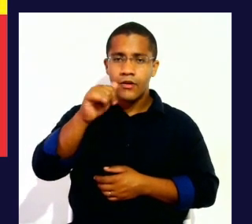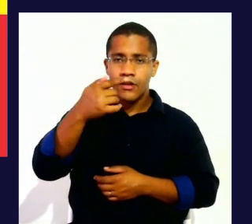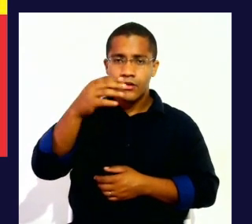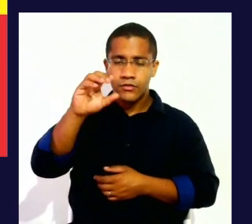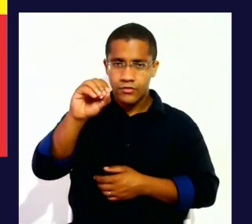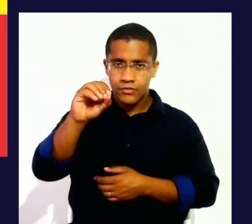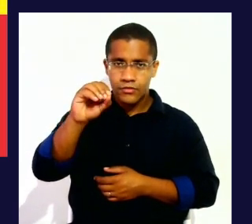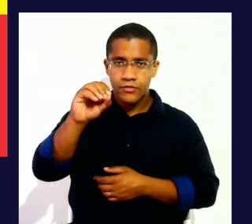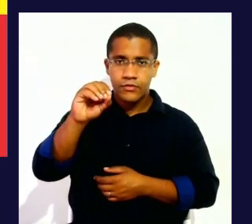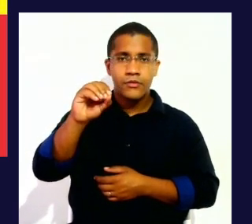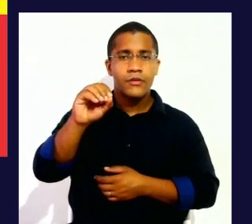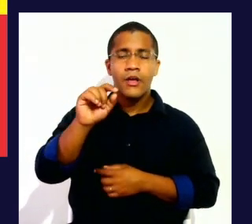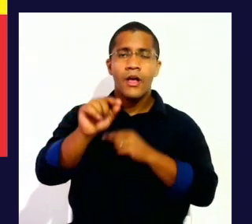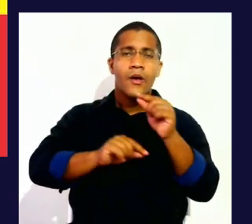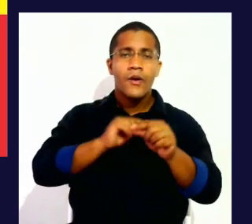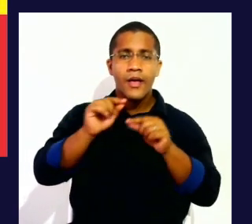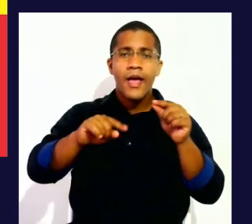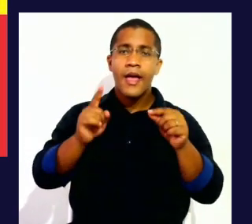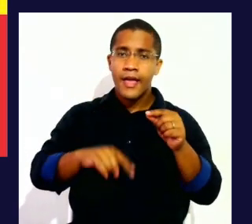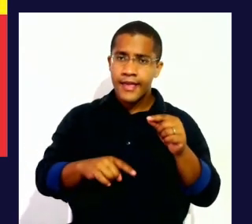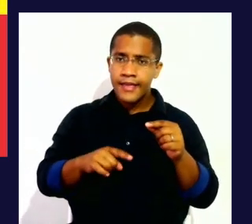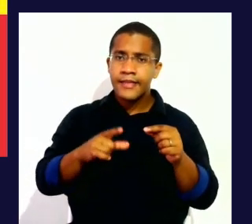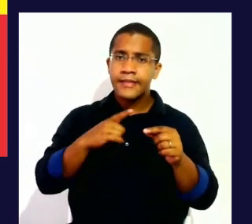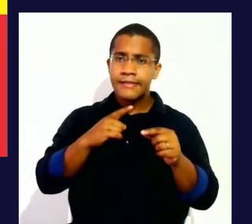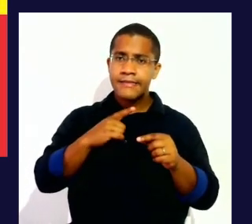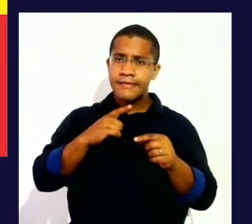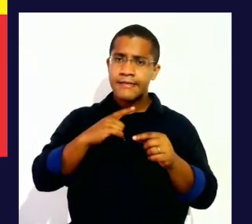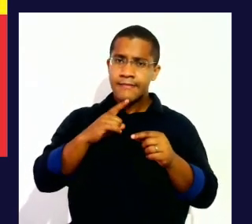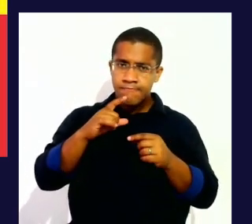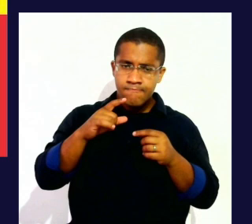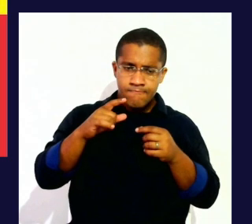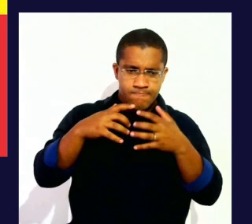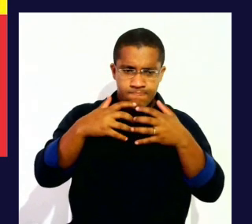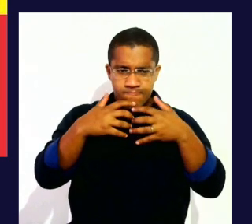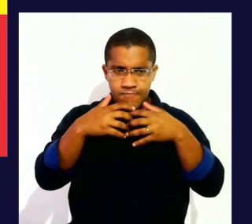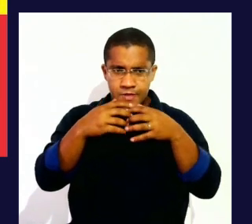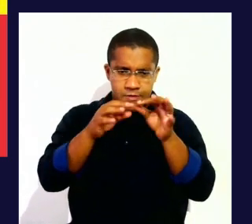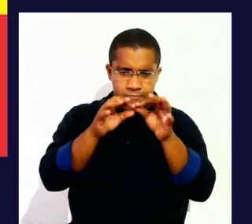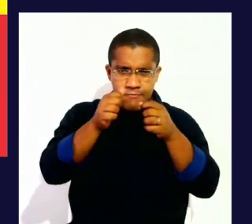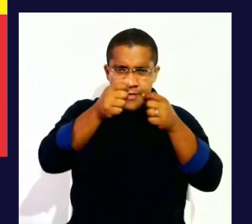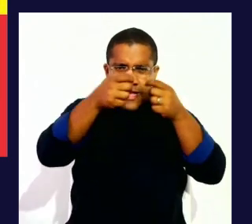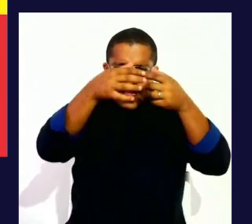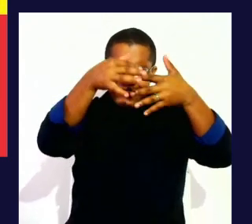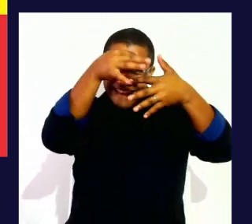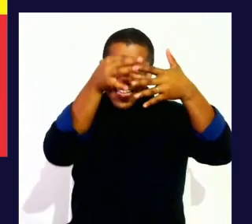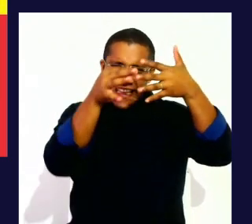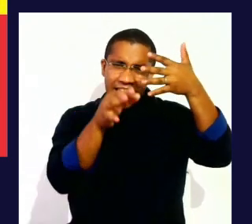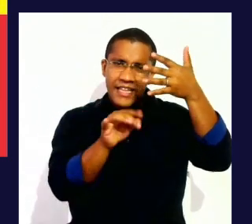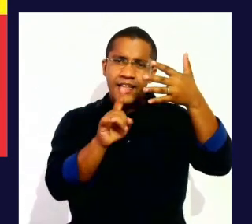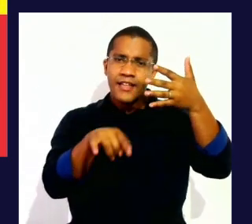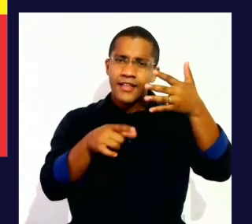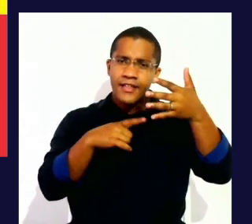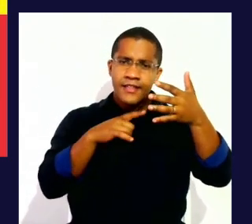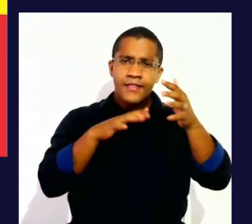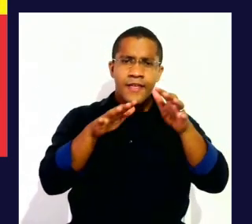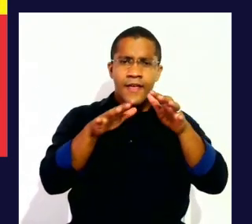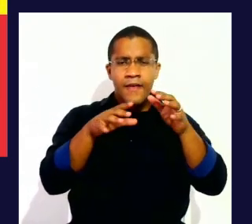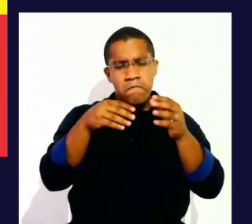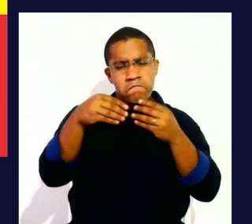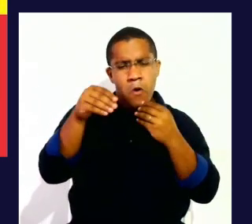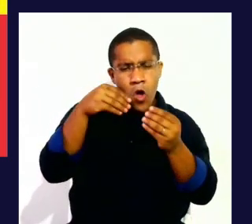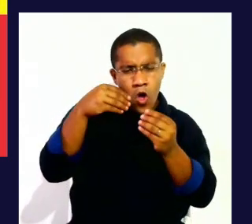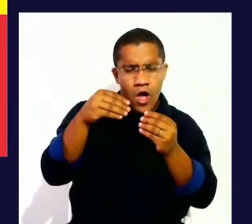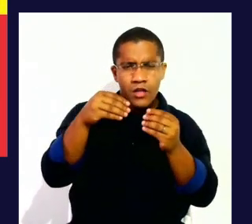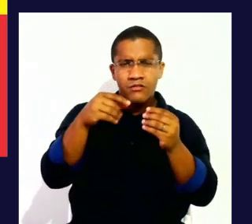complexos do aparelho locomotor. São estruturas parcialmente moles e parcialmente rígidas,